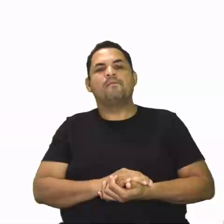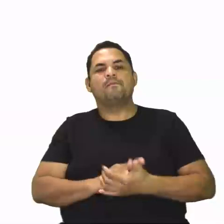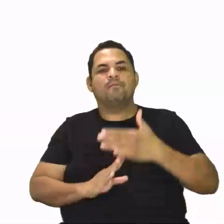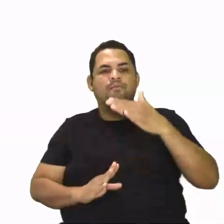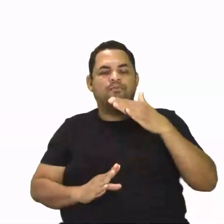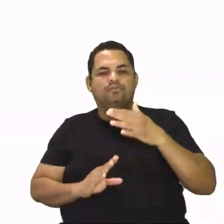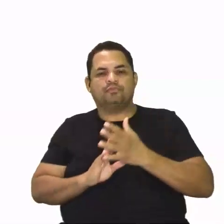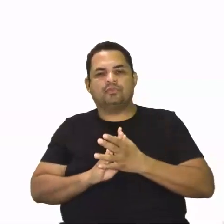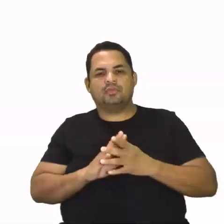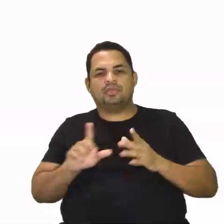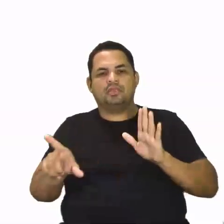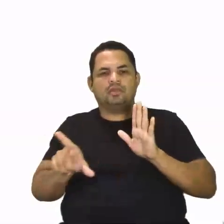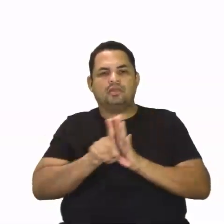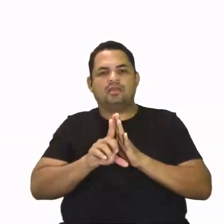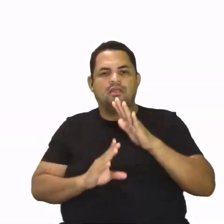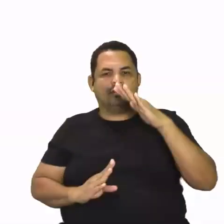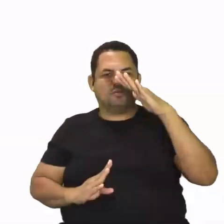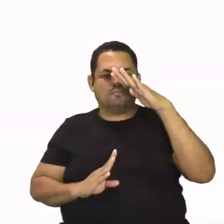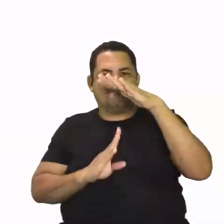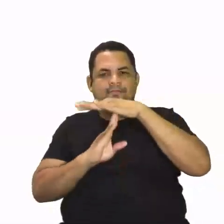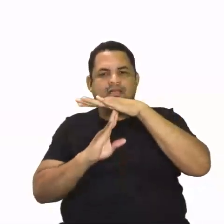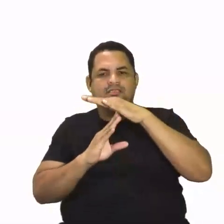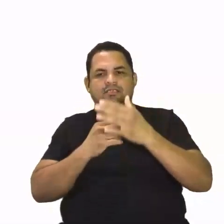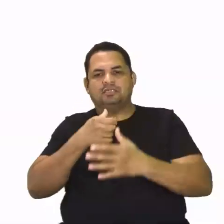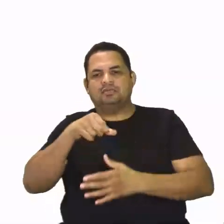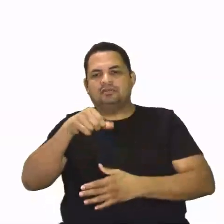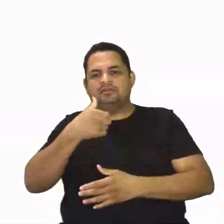Lei do Máximo, de